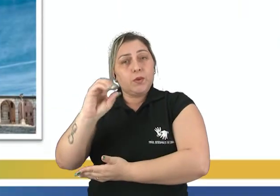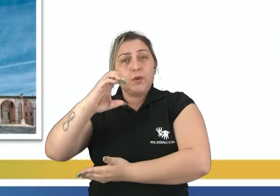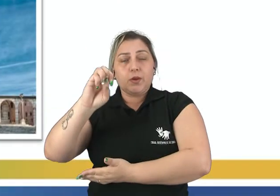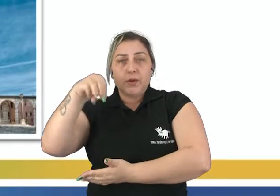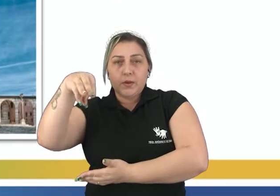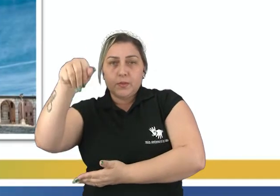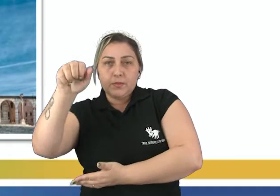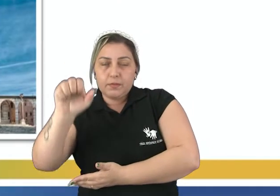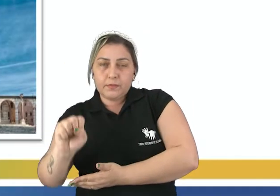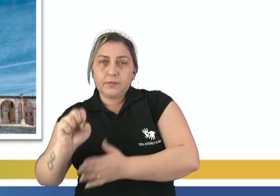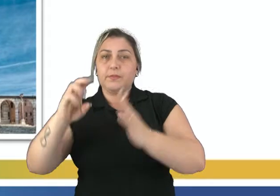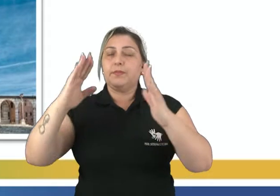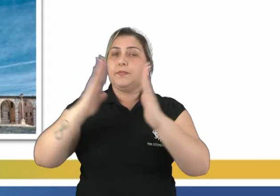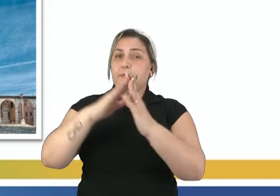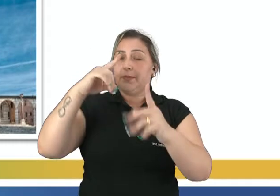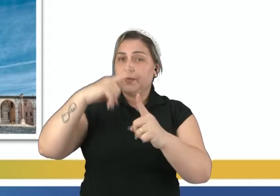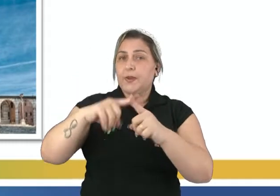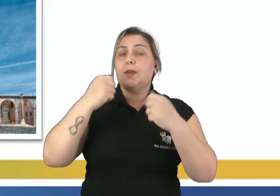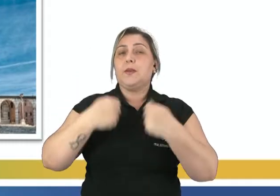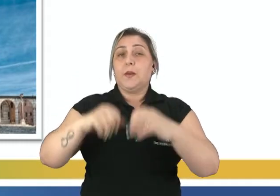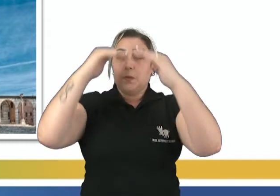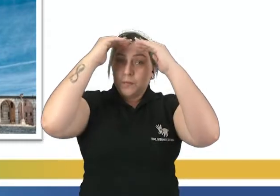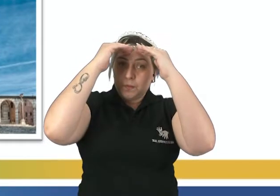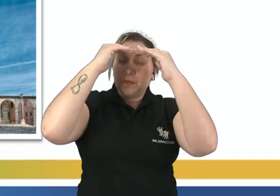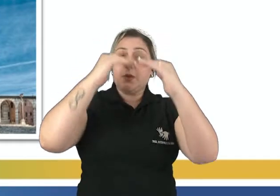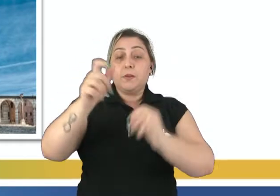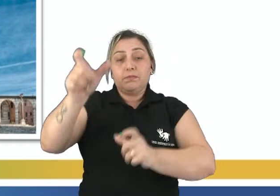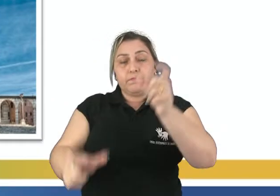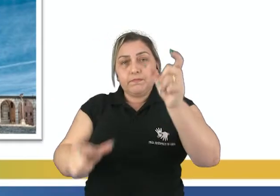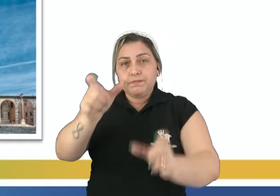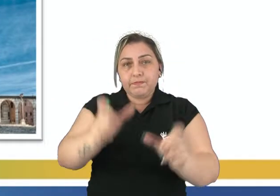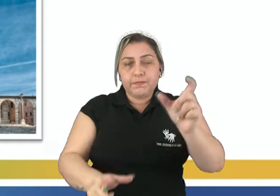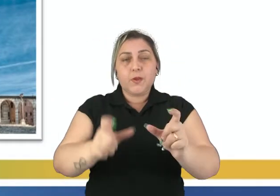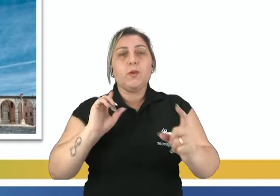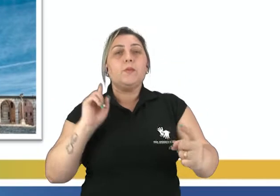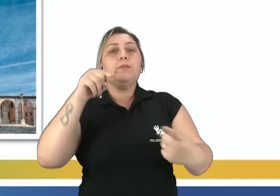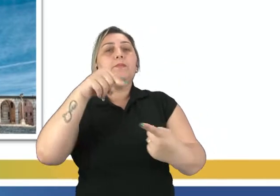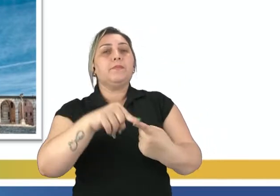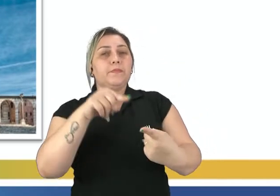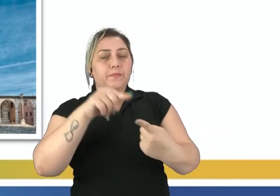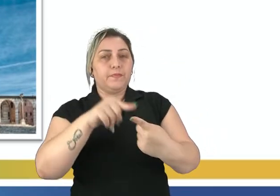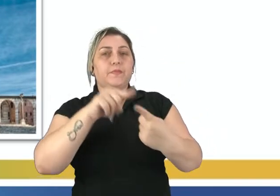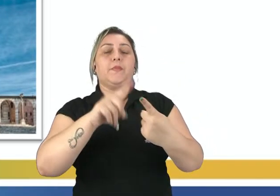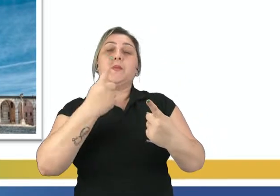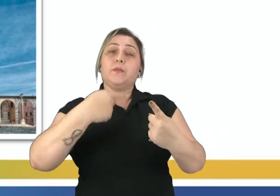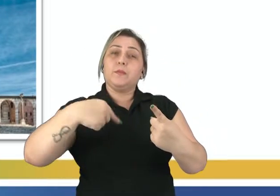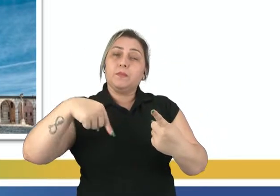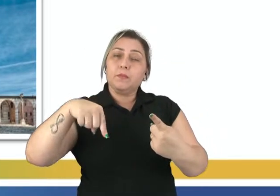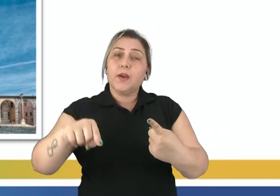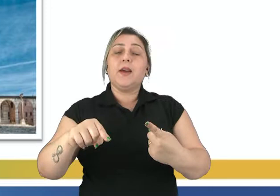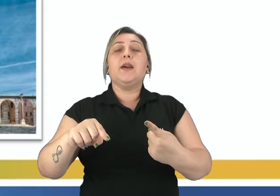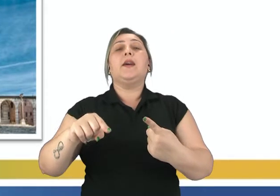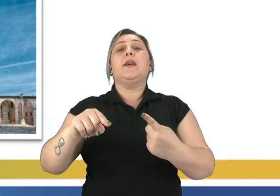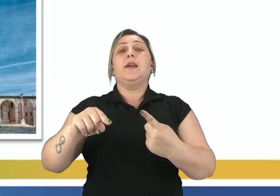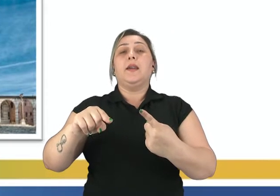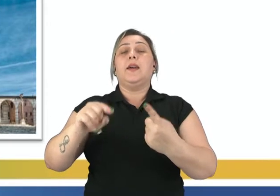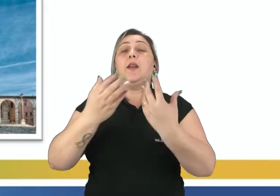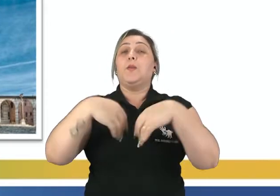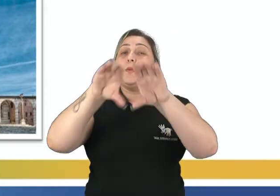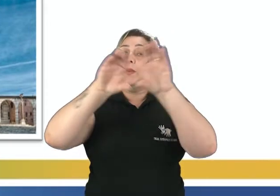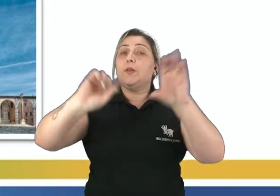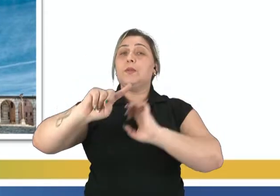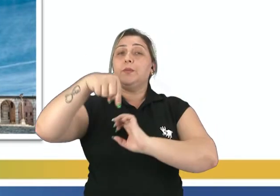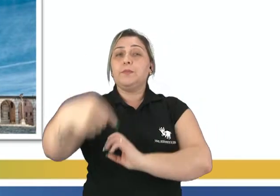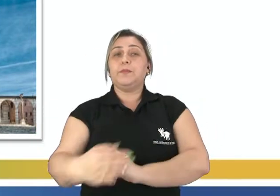regras, que são chamadas de dogmas da igreja, que deveriam ser seguidos pelos indivíduos com o objetivo de irem